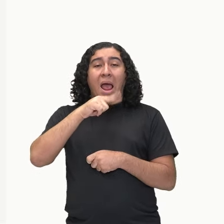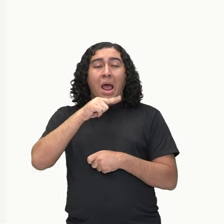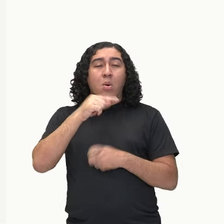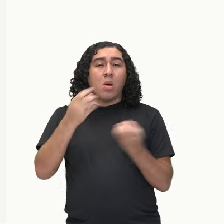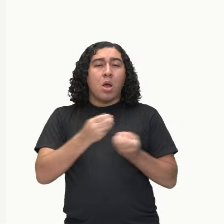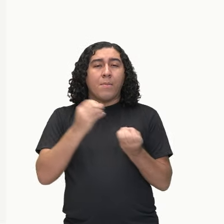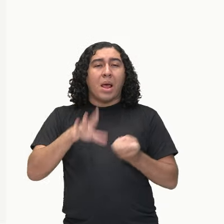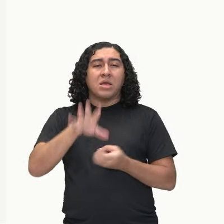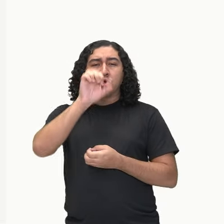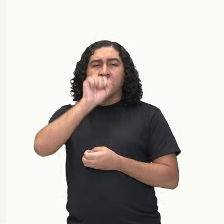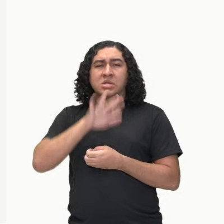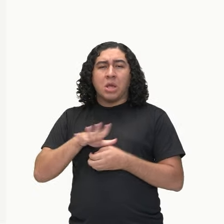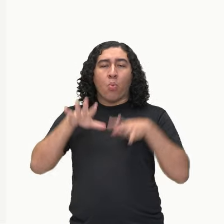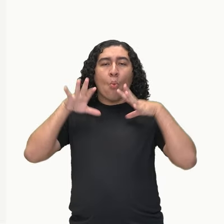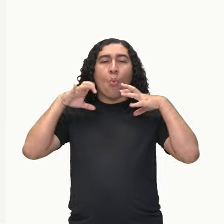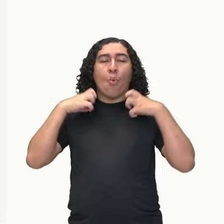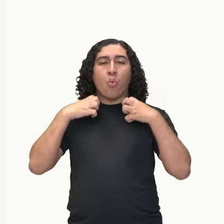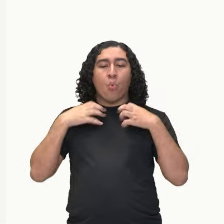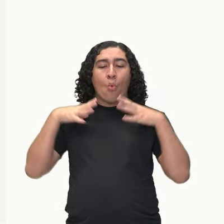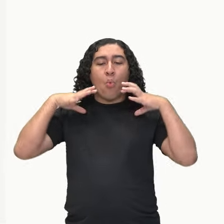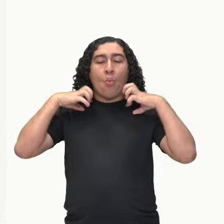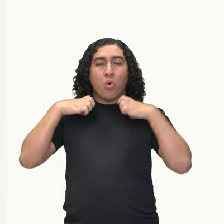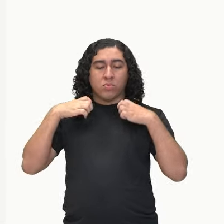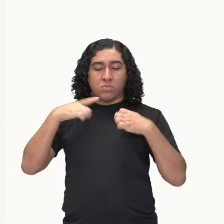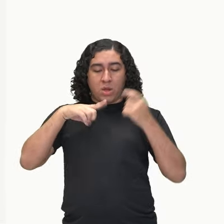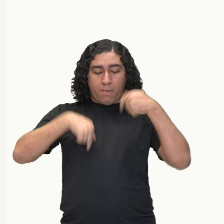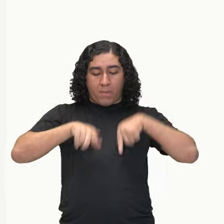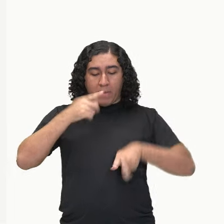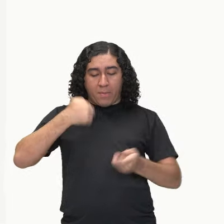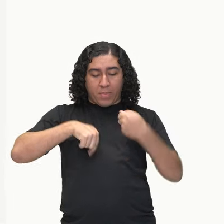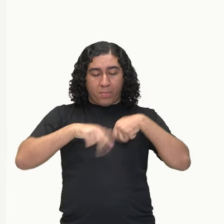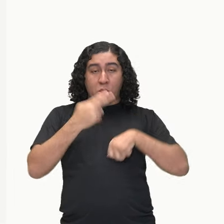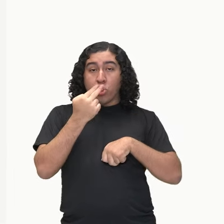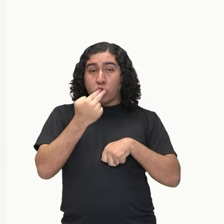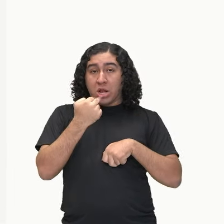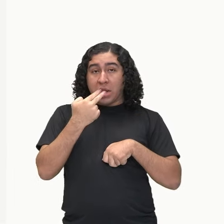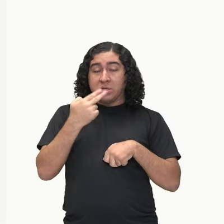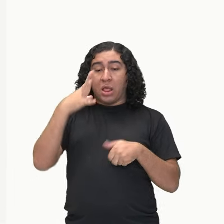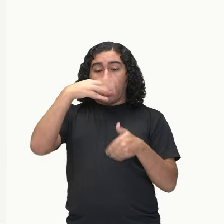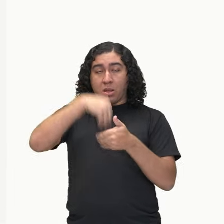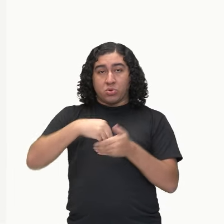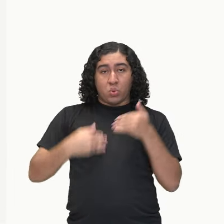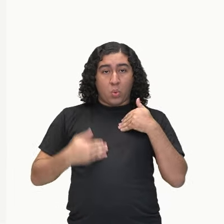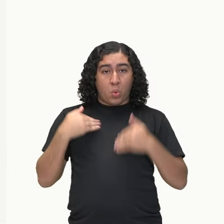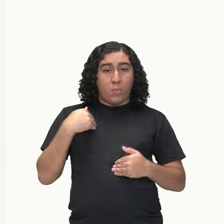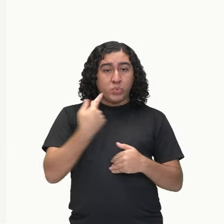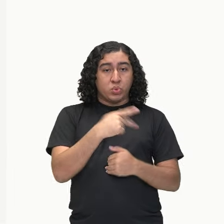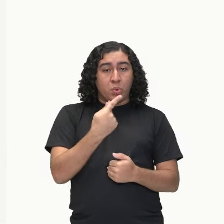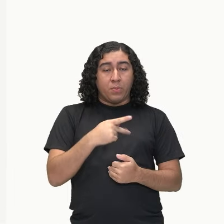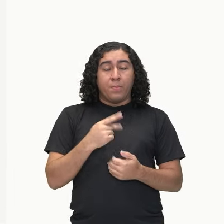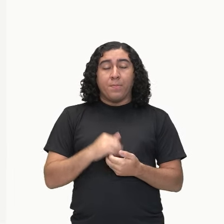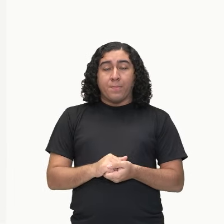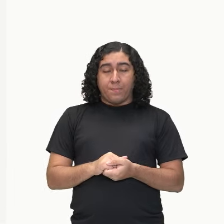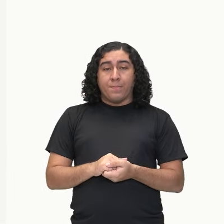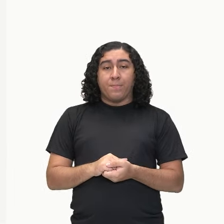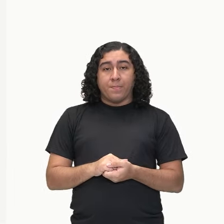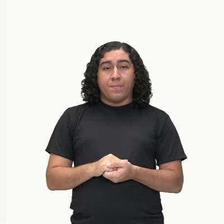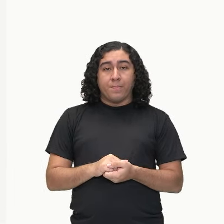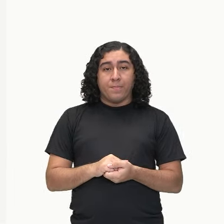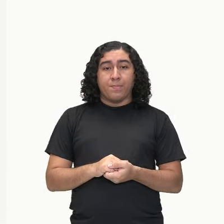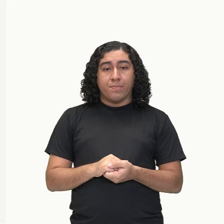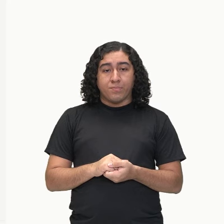geralmente é líquido marinho, para fazer circular os nutrientes presentes no corpo desses indivíduos. Existe